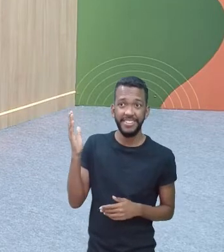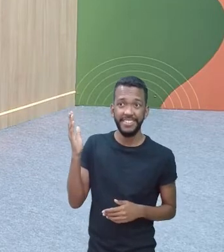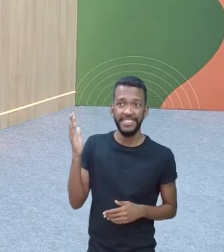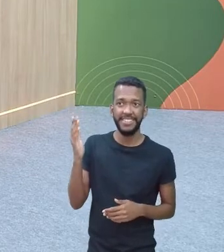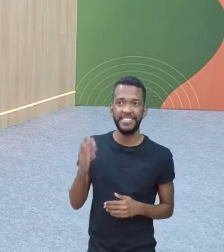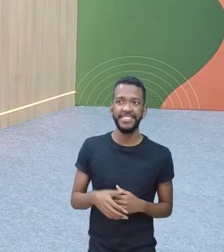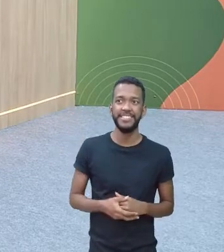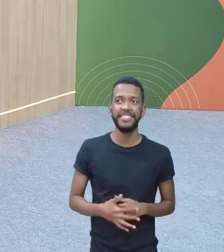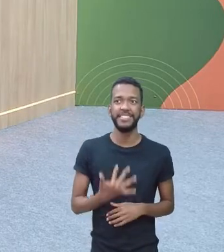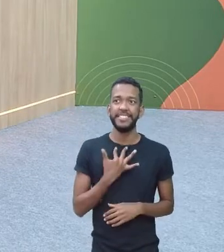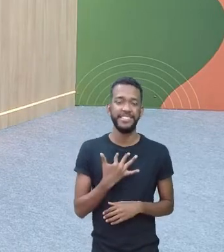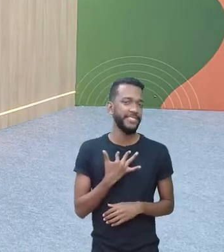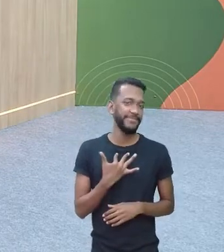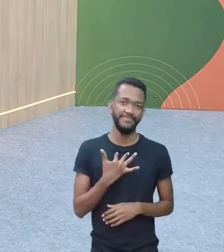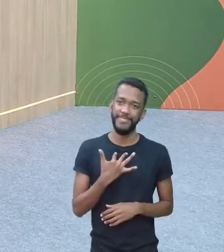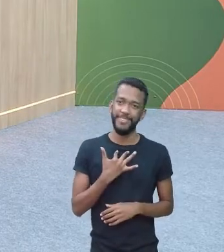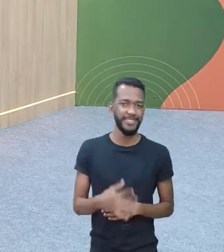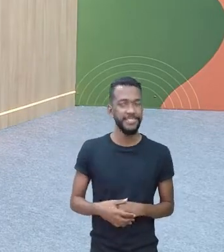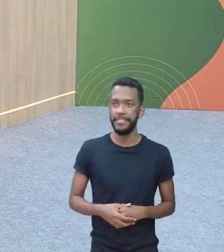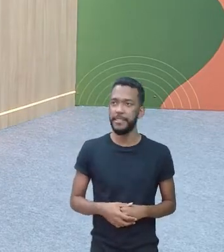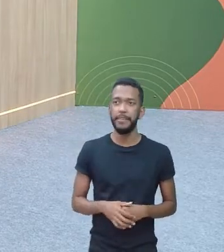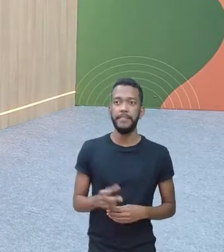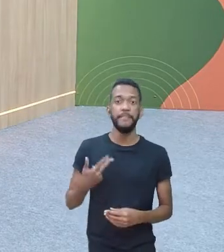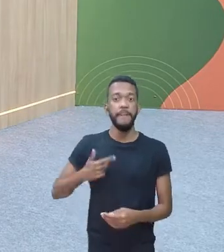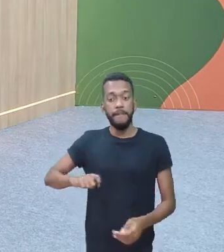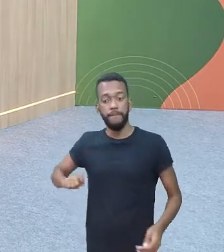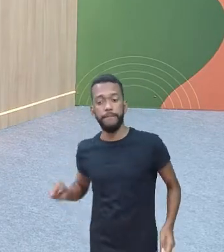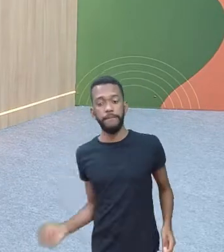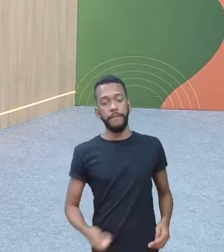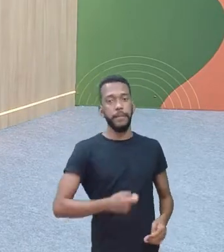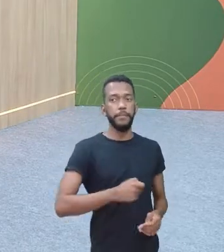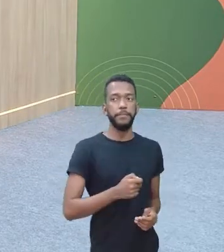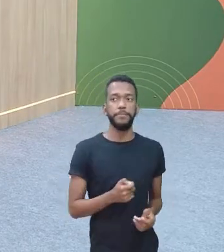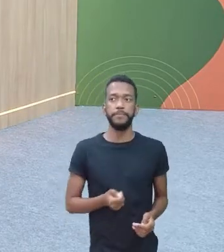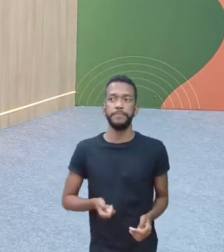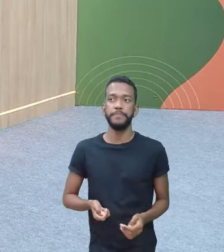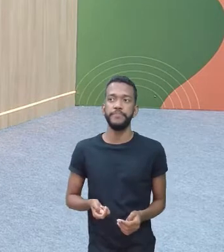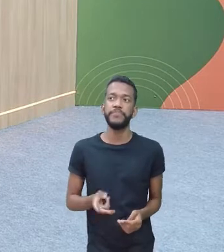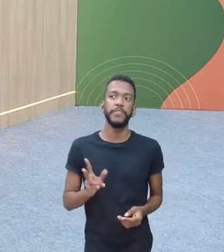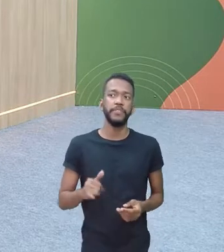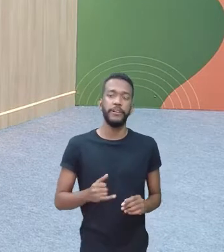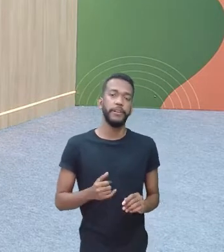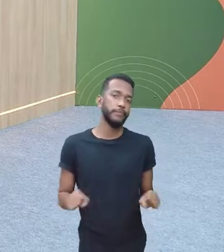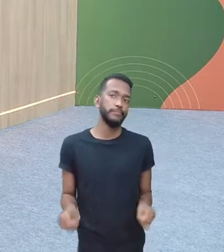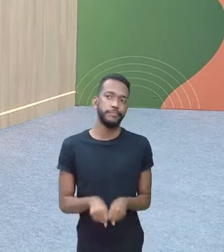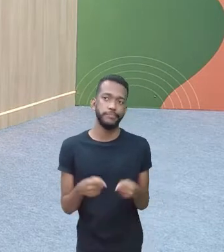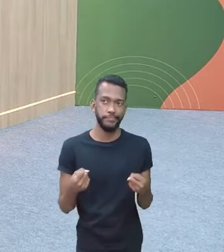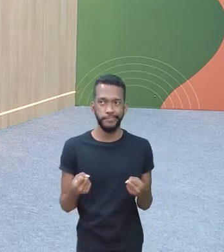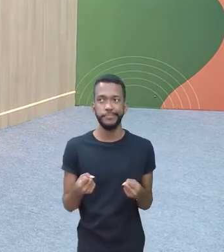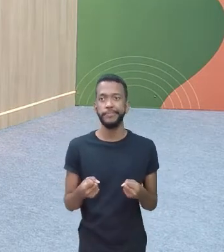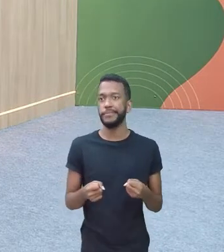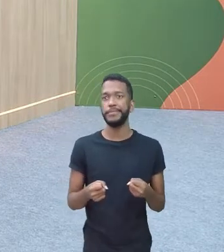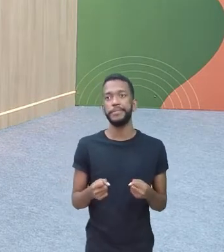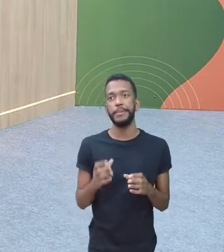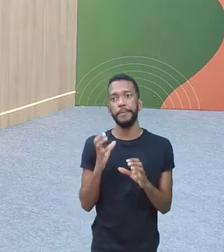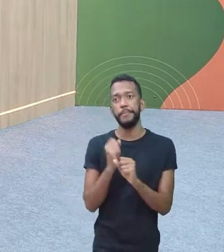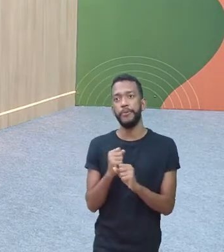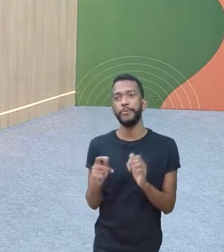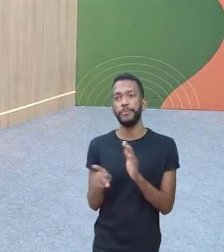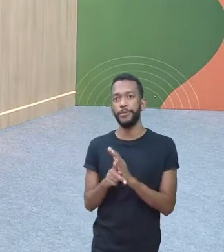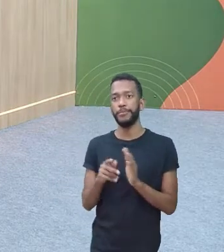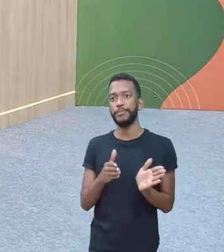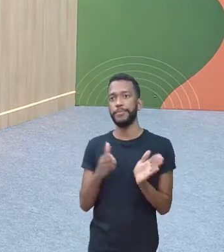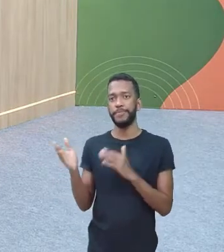Maravilhosa. Então, vai fazer o movimento e errou a peteca vai cair, ponto do adversário